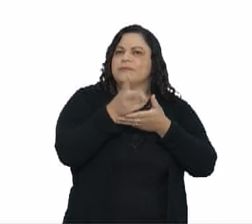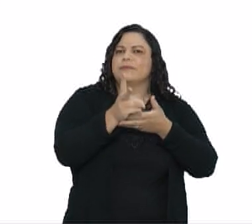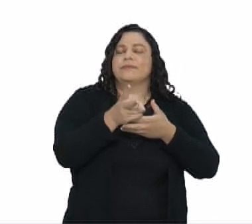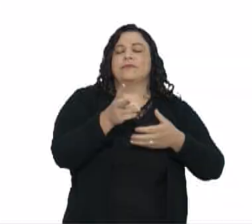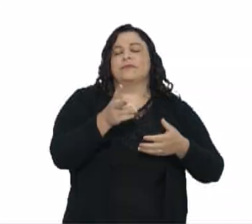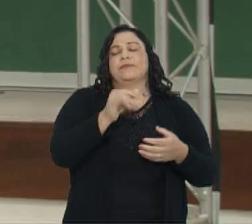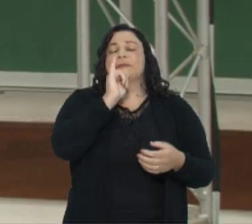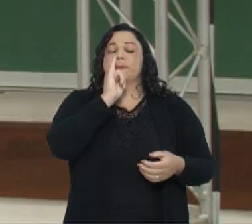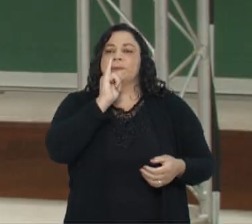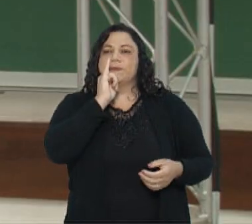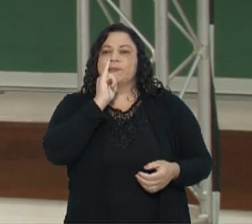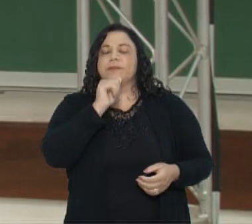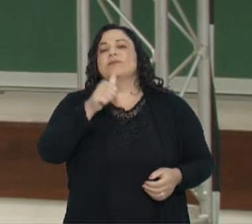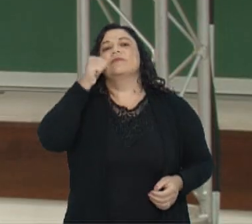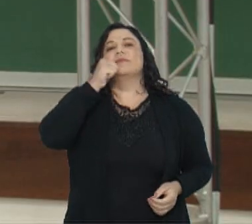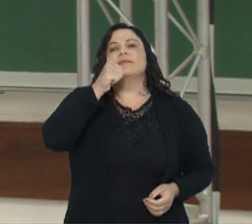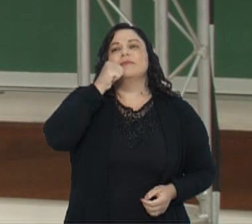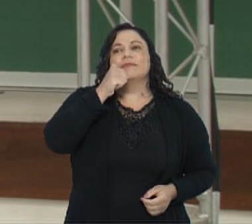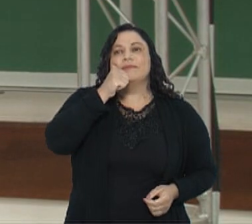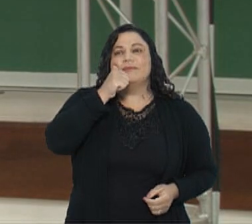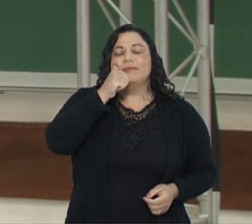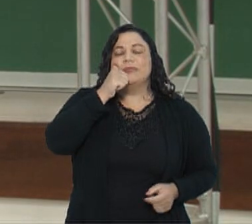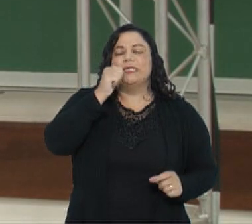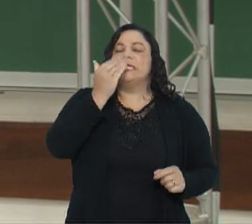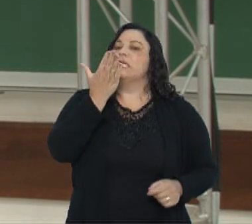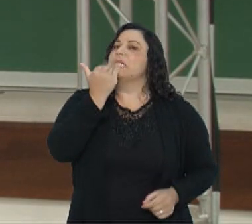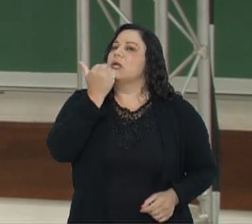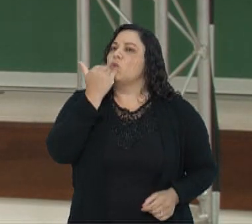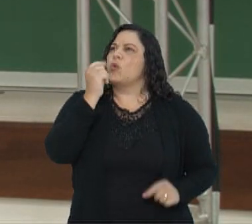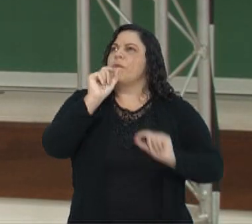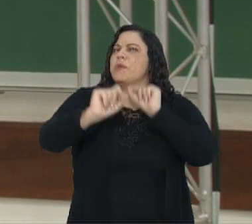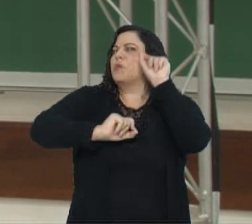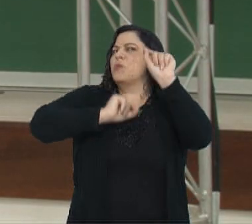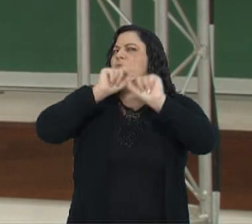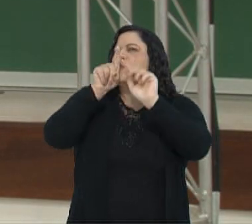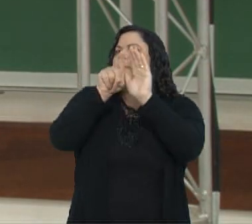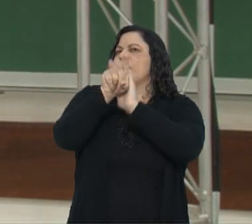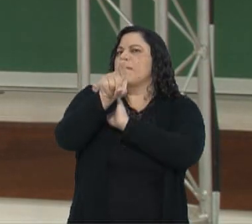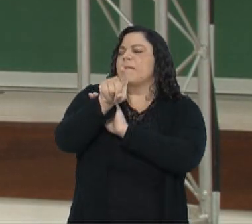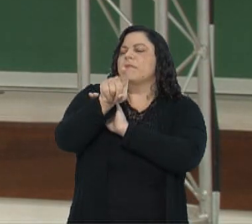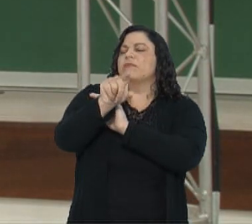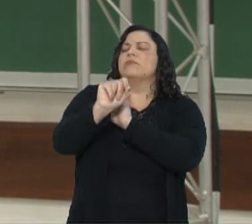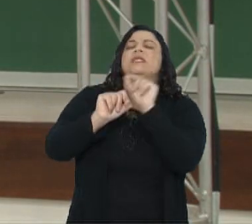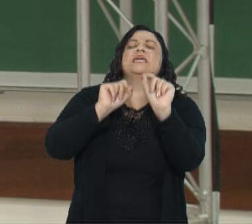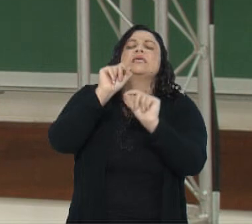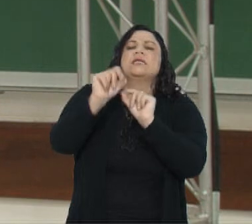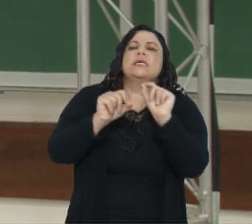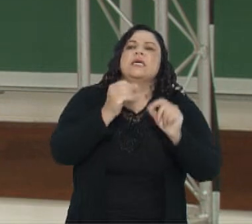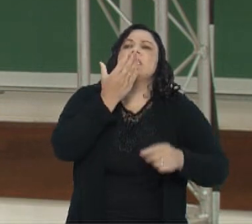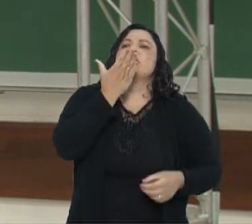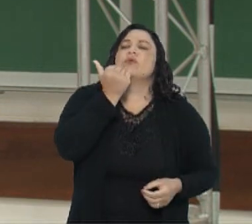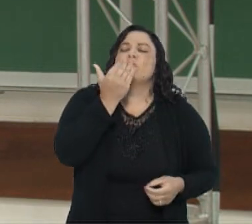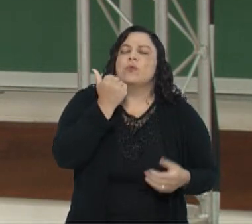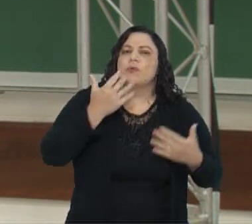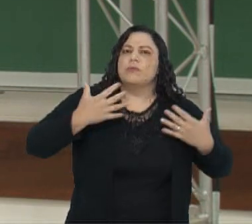menina comeu. Quem comeu? A menina. Então, veja que o comeu, ele